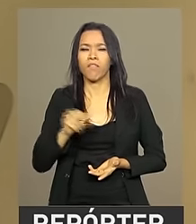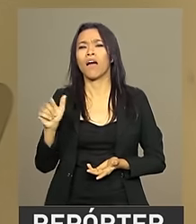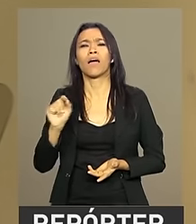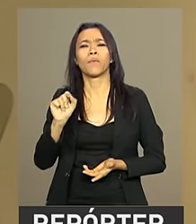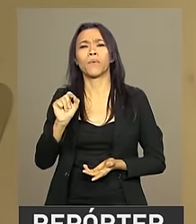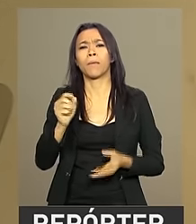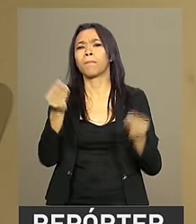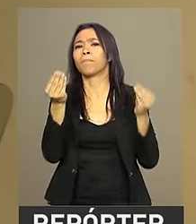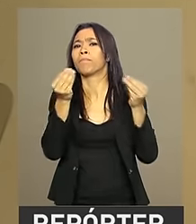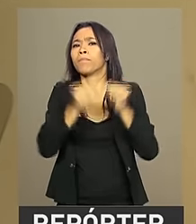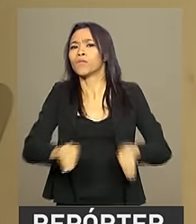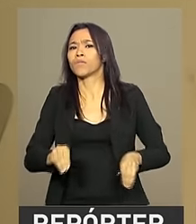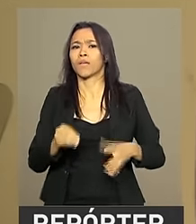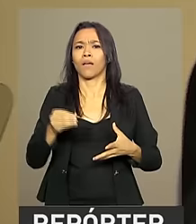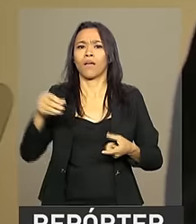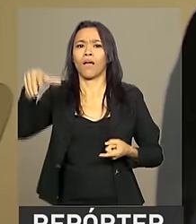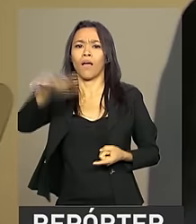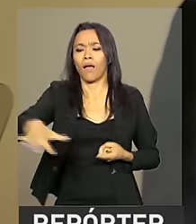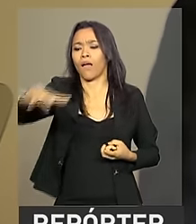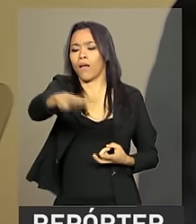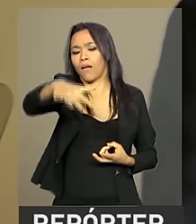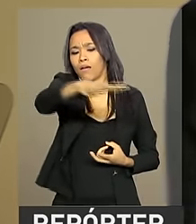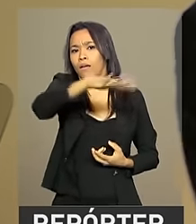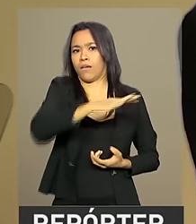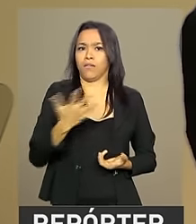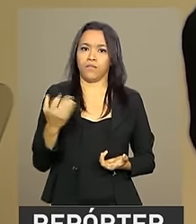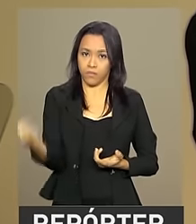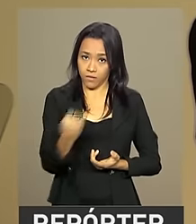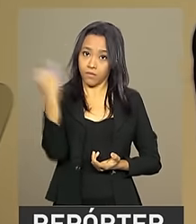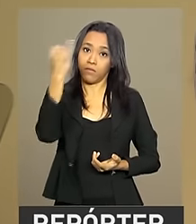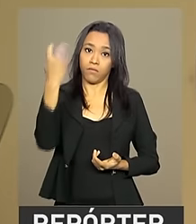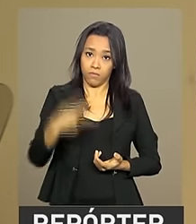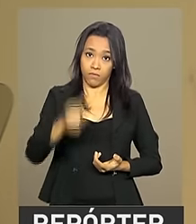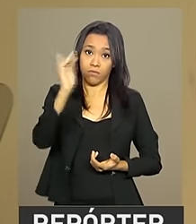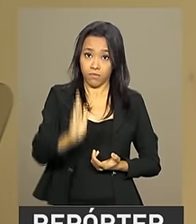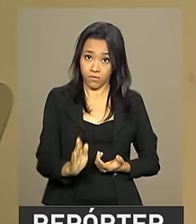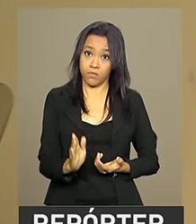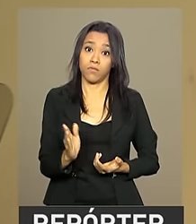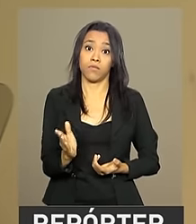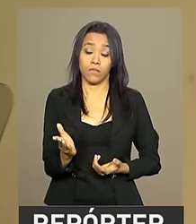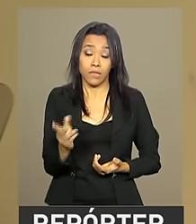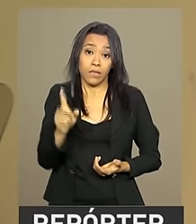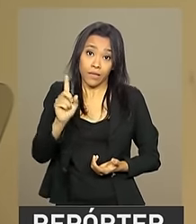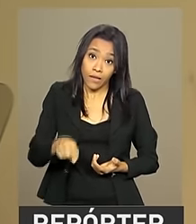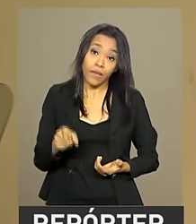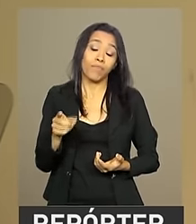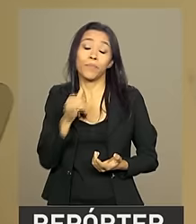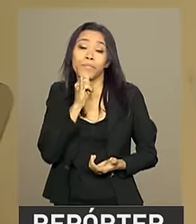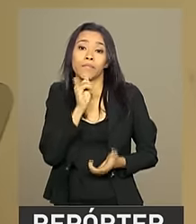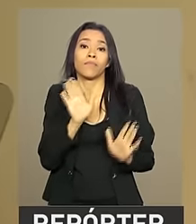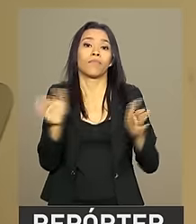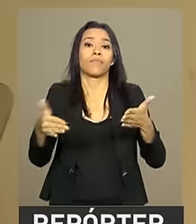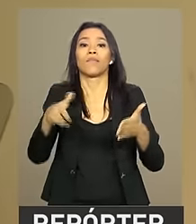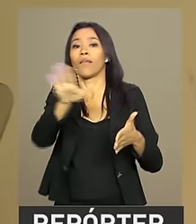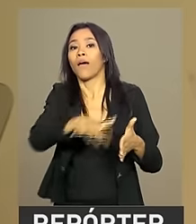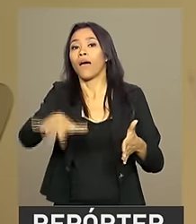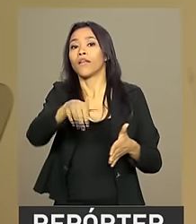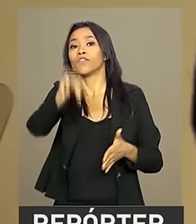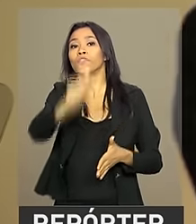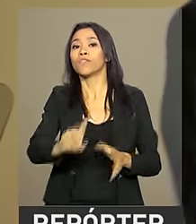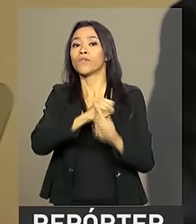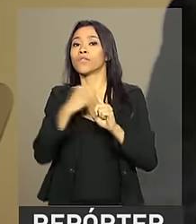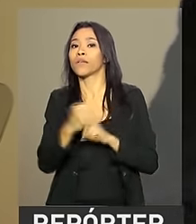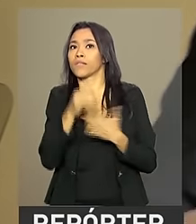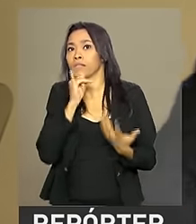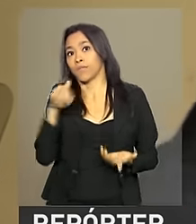vai prejudicar setores importantíssimos do país que dizem respeito basicamente aos direitos sociais, como saúde e educação.